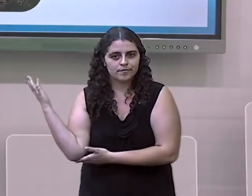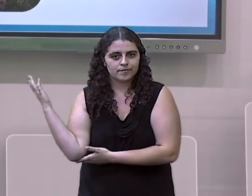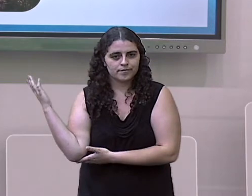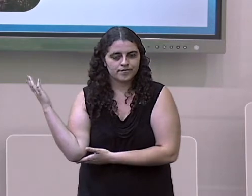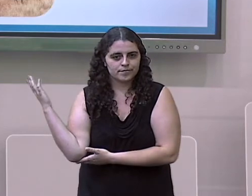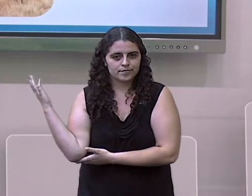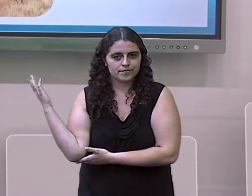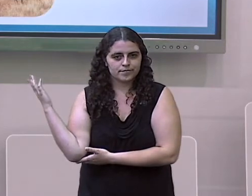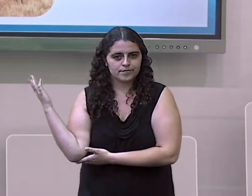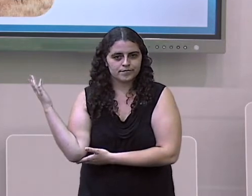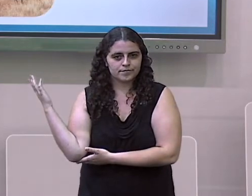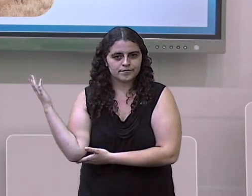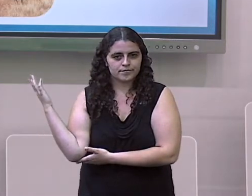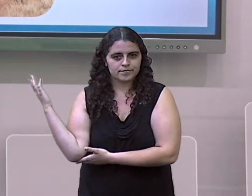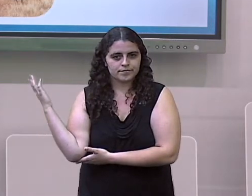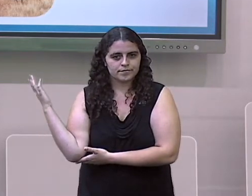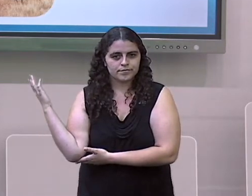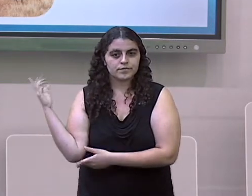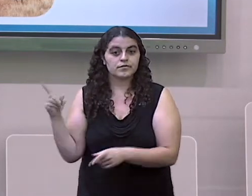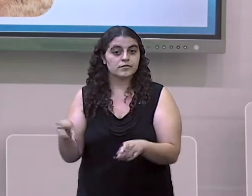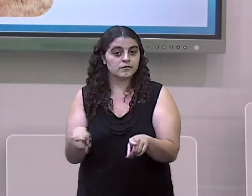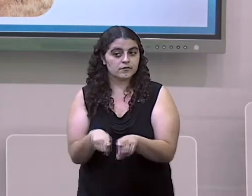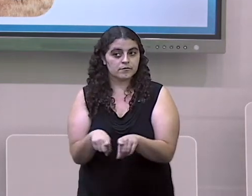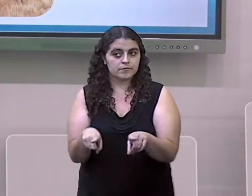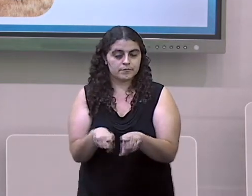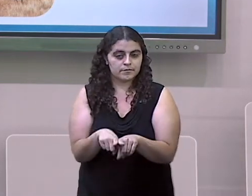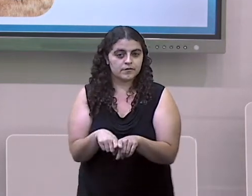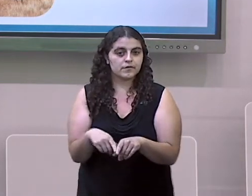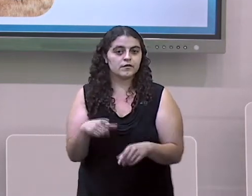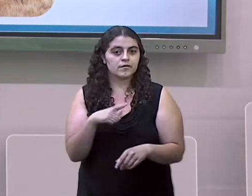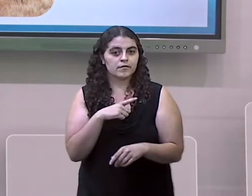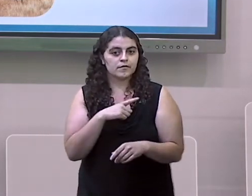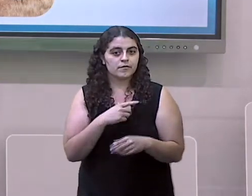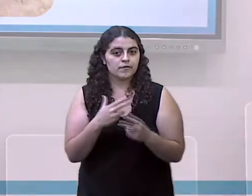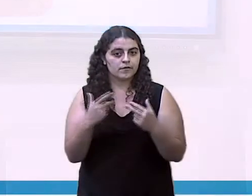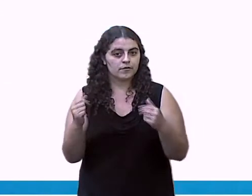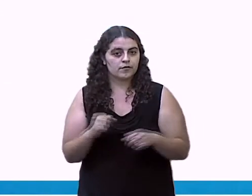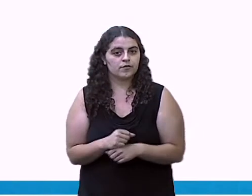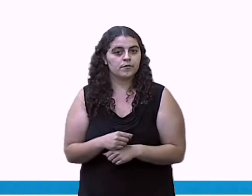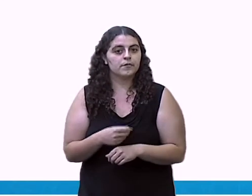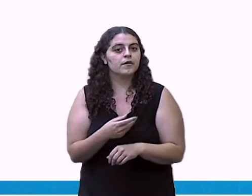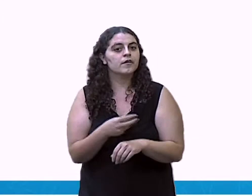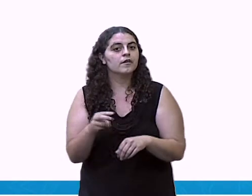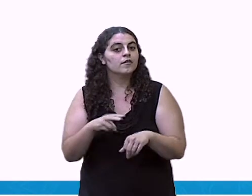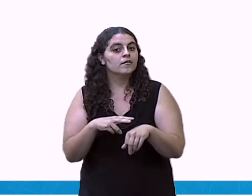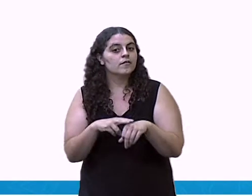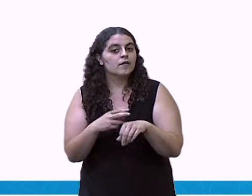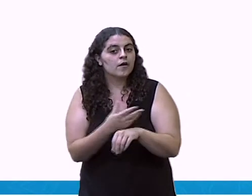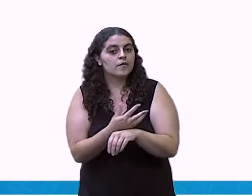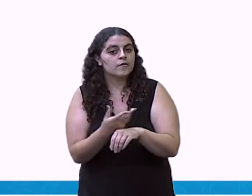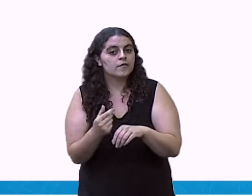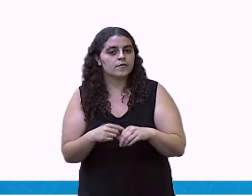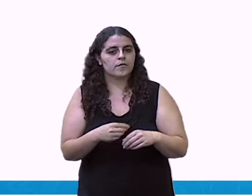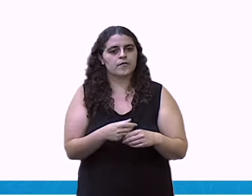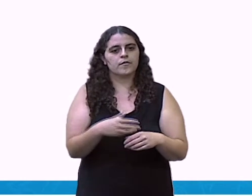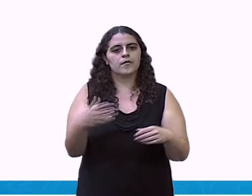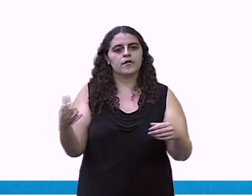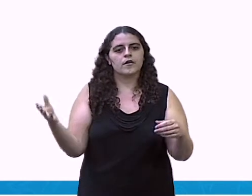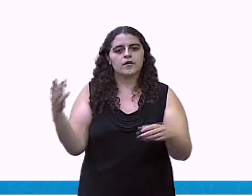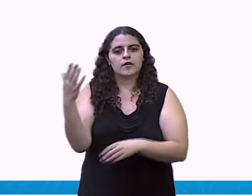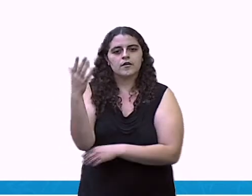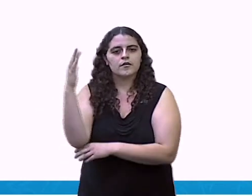dos elementos naturais. Também temos os diferentes tipos de vegetação, florestas